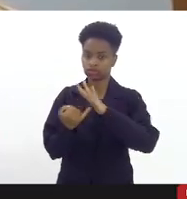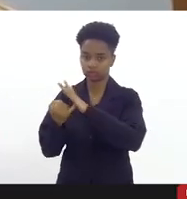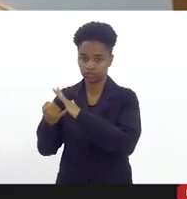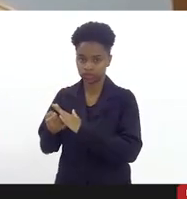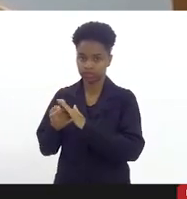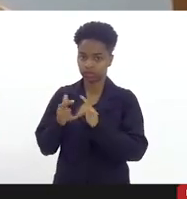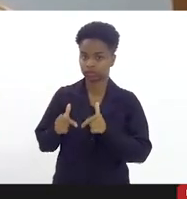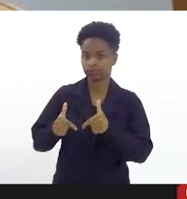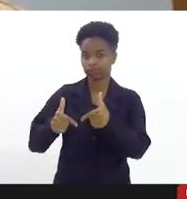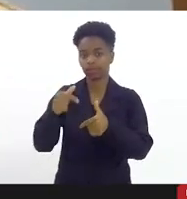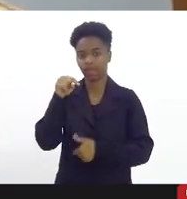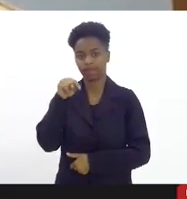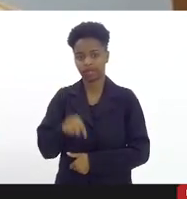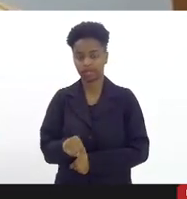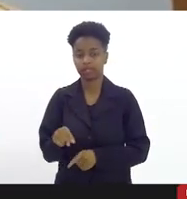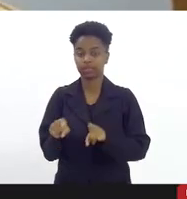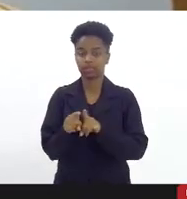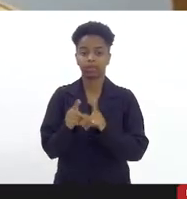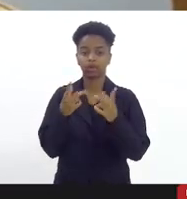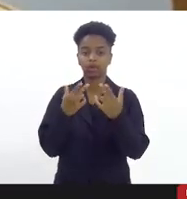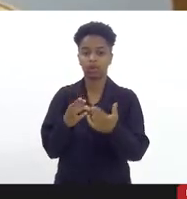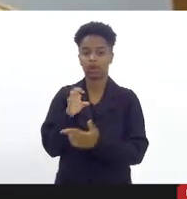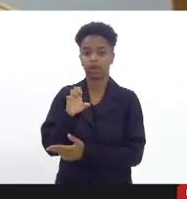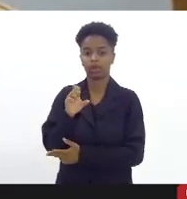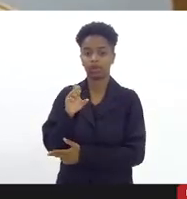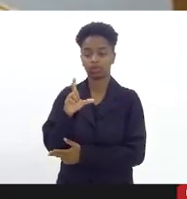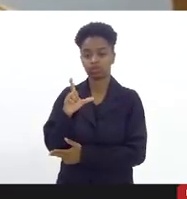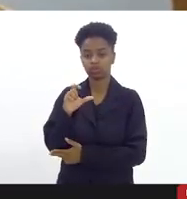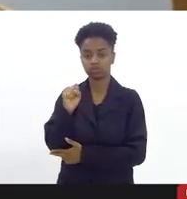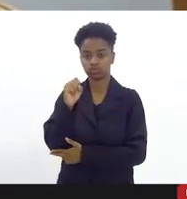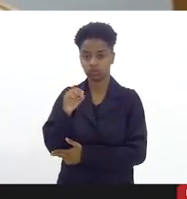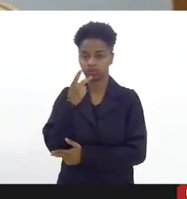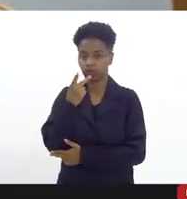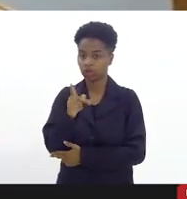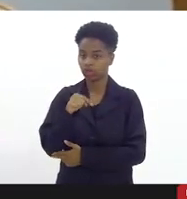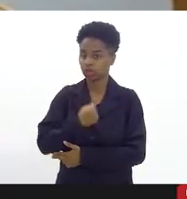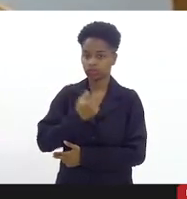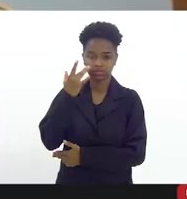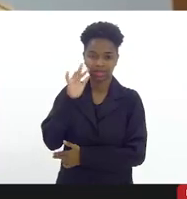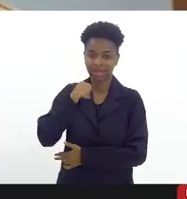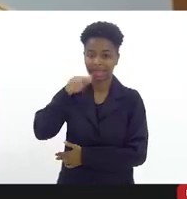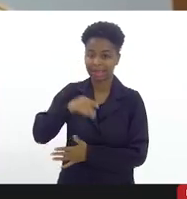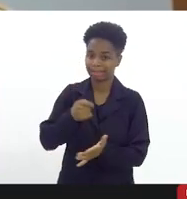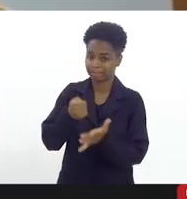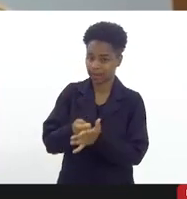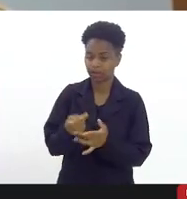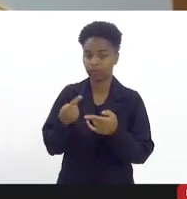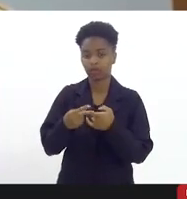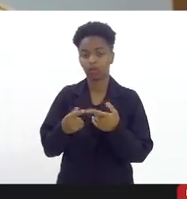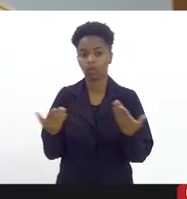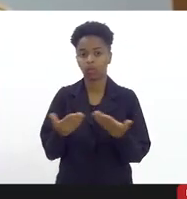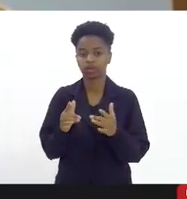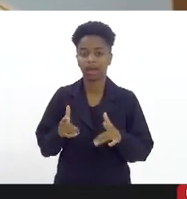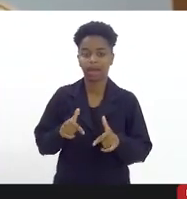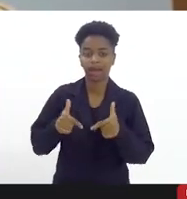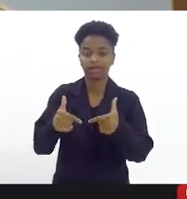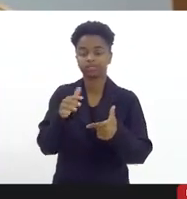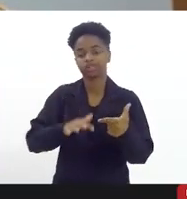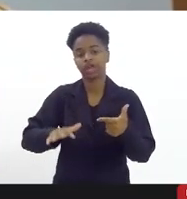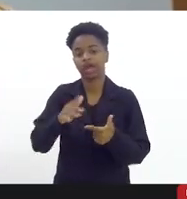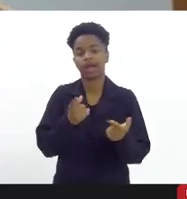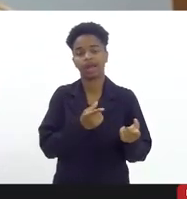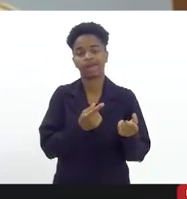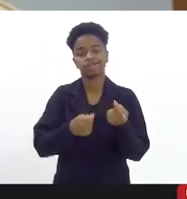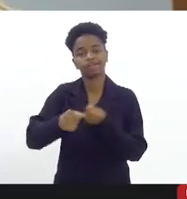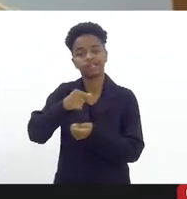que operam aqui que Como disse o Élcio se quer hoje nós sabemos que são os seus patrões hoje operam no mercado financeiro sem